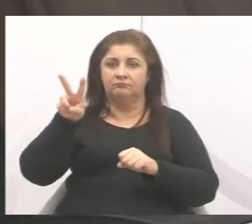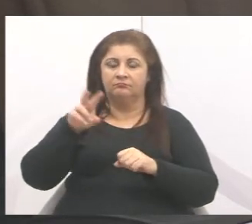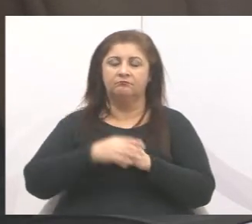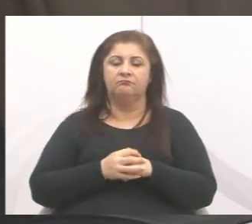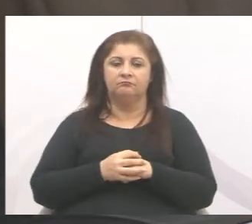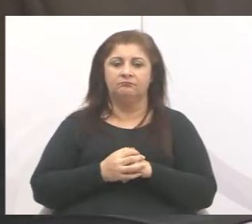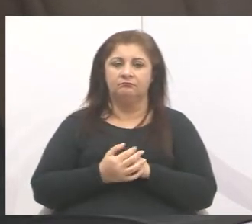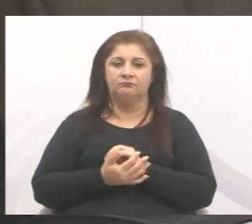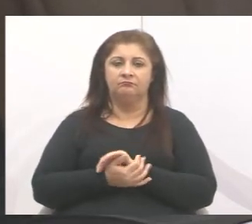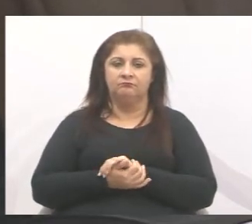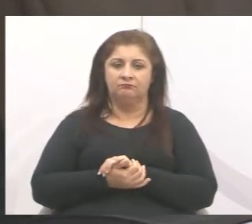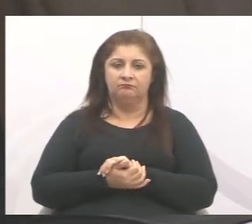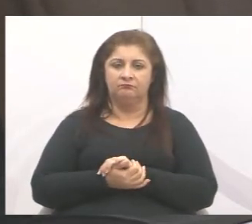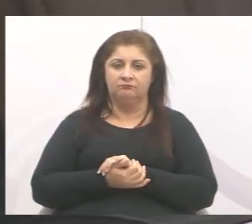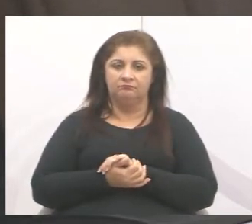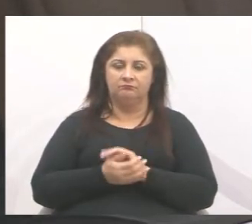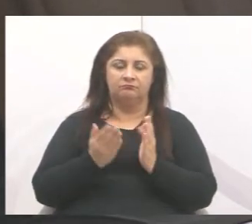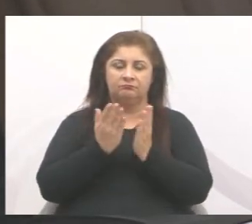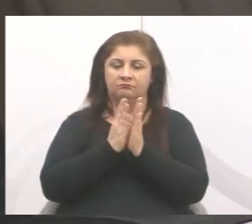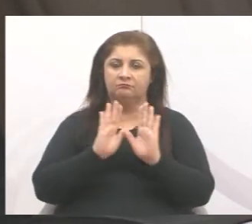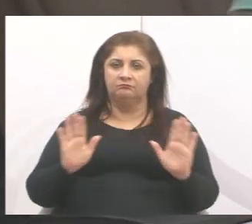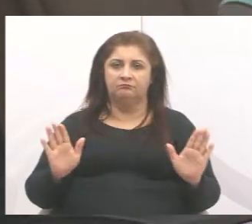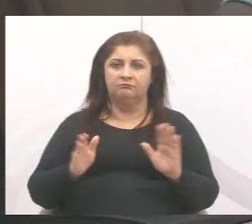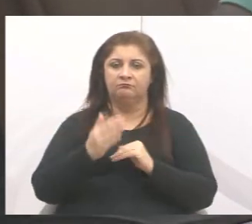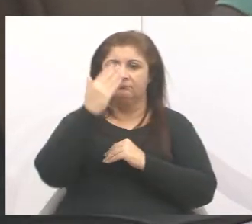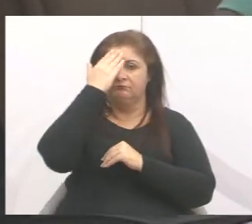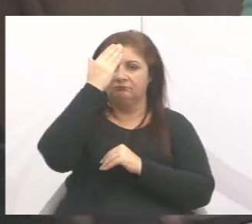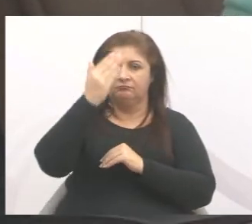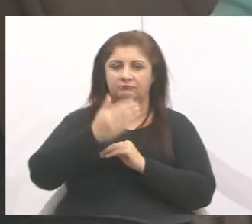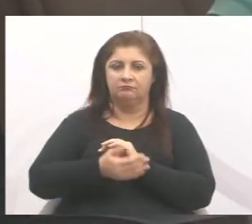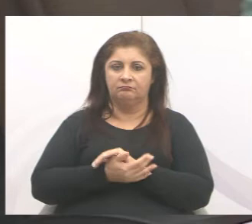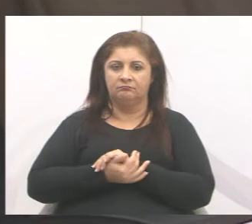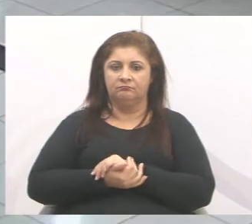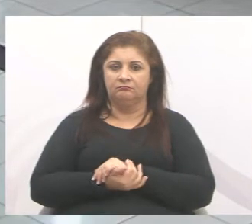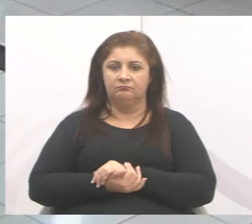tá bom? Minha fala hoje era só isso aí mesmo, obrigado.